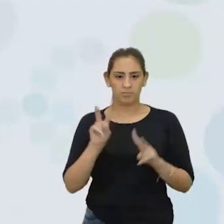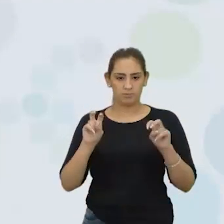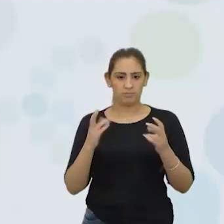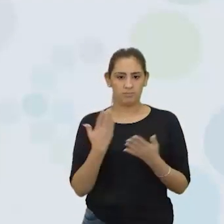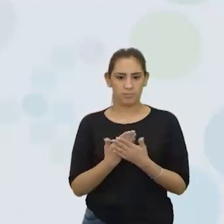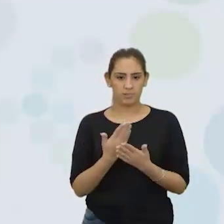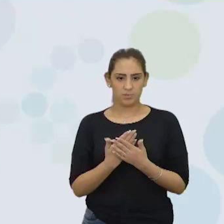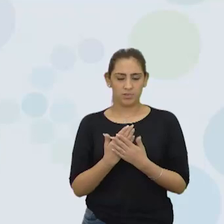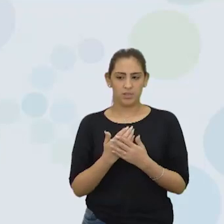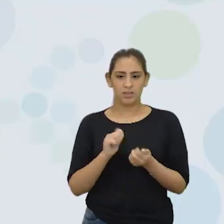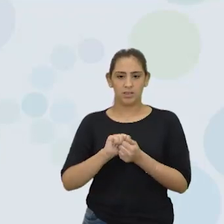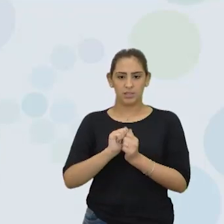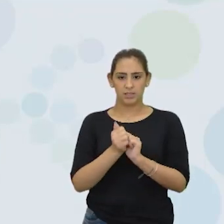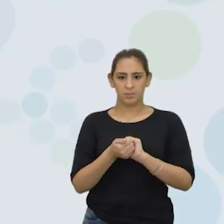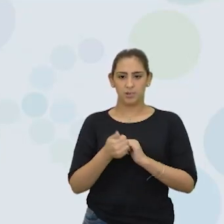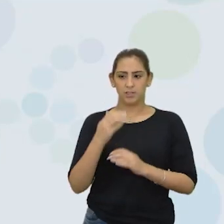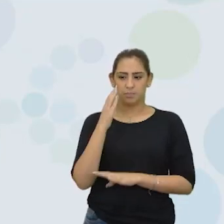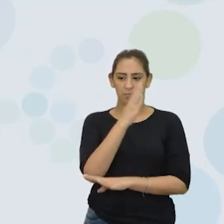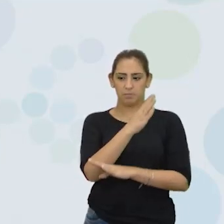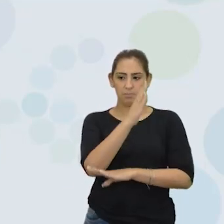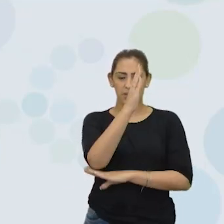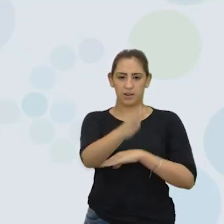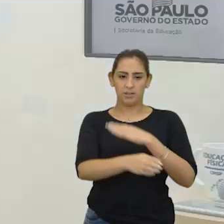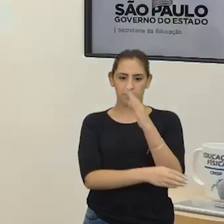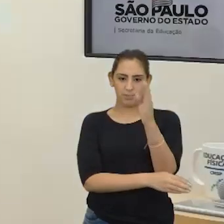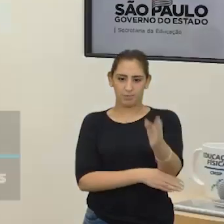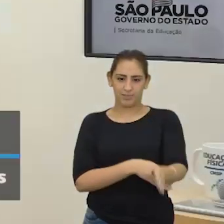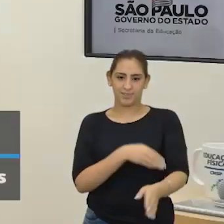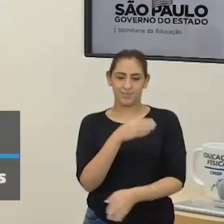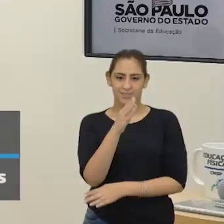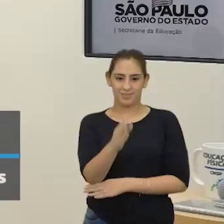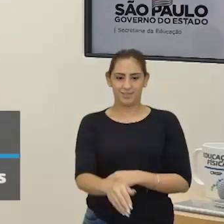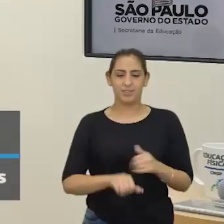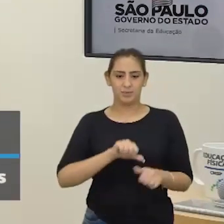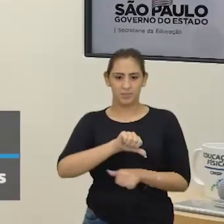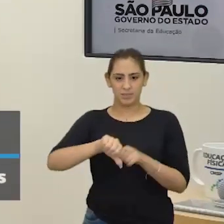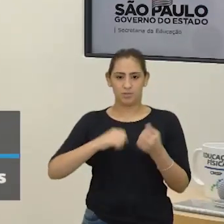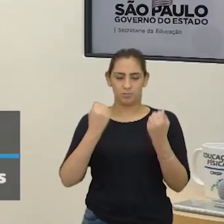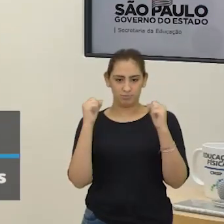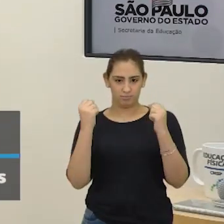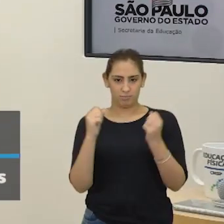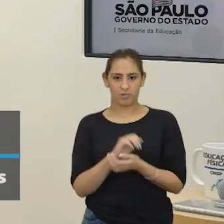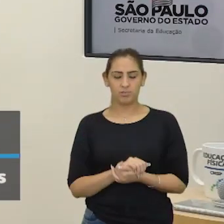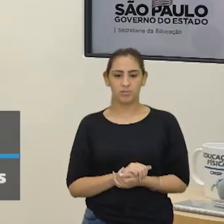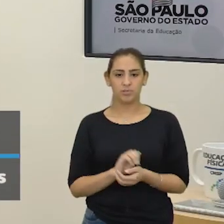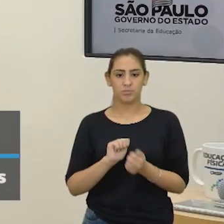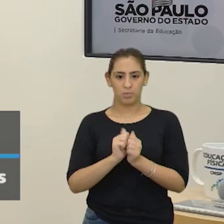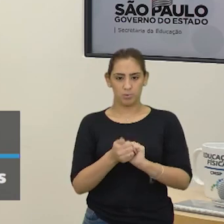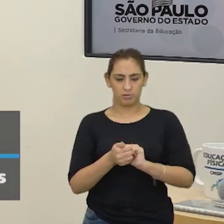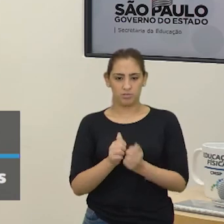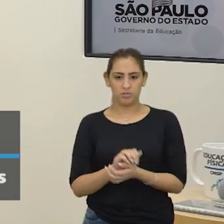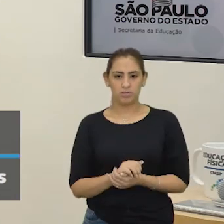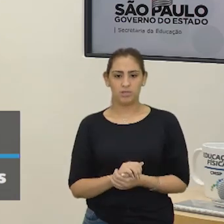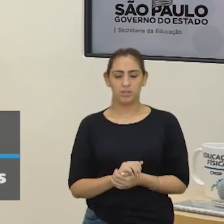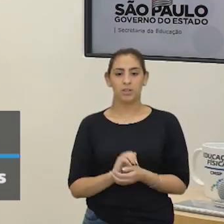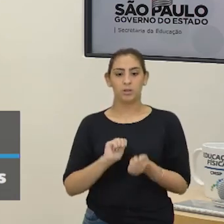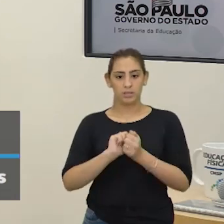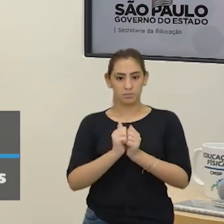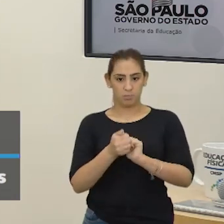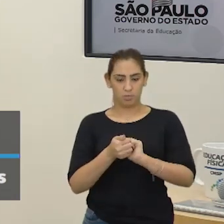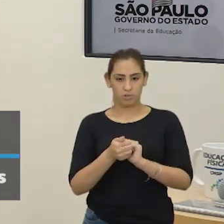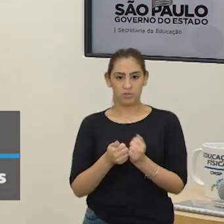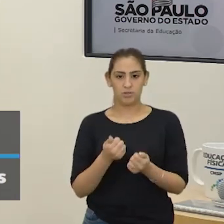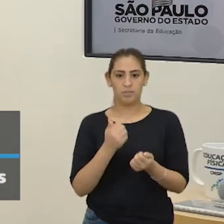Esportes Paralímpicos, transformações nos esportes. Então é pensar um pouquinho aí nos esportes paralímpicos